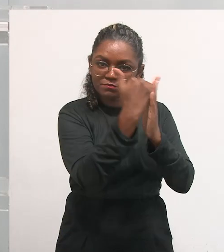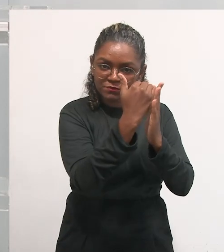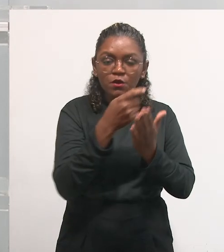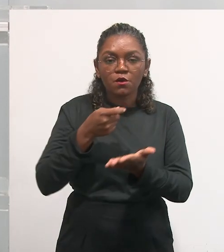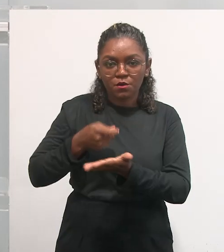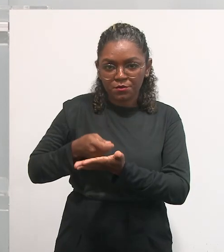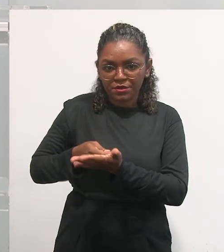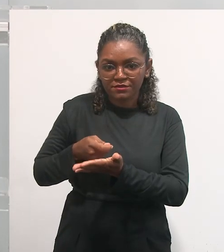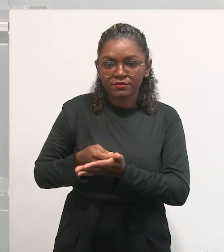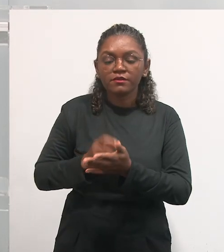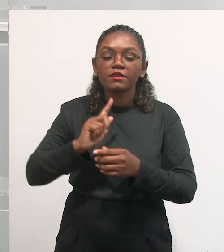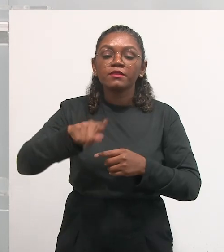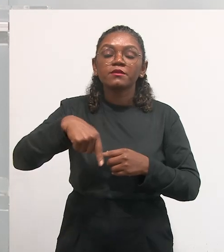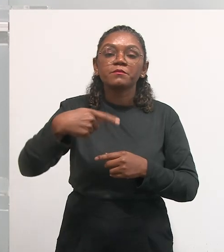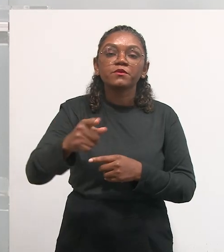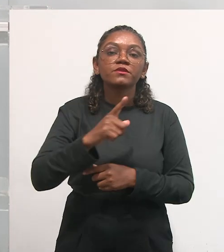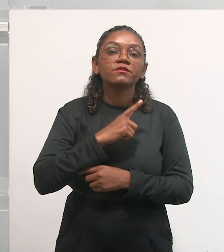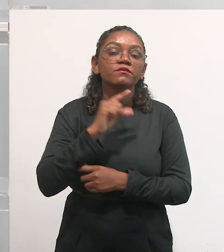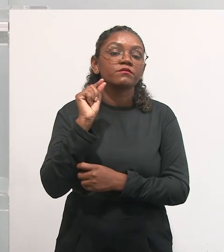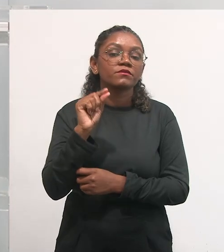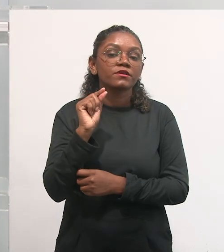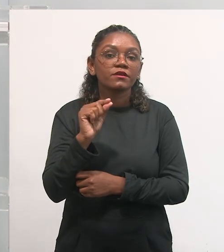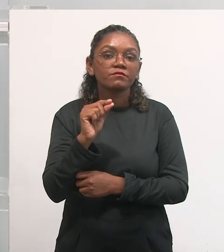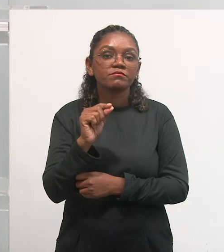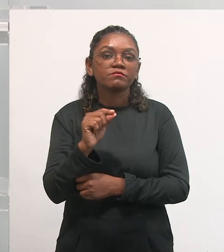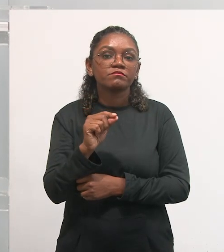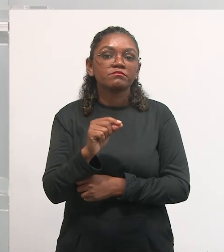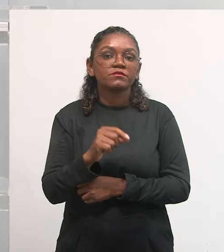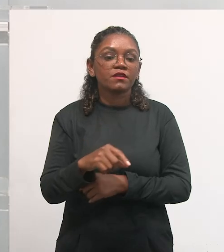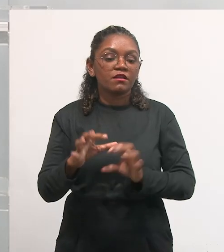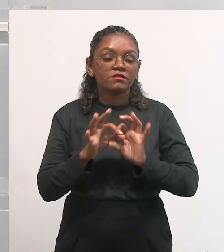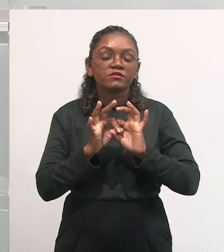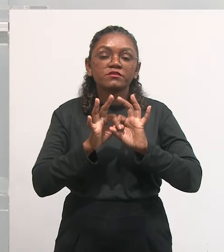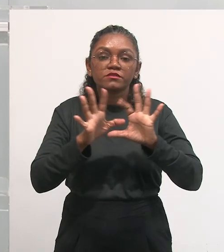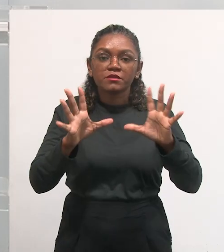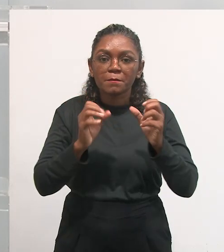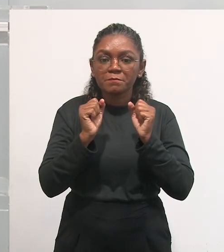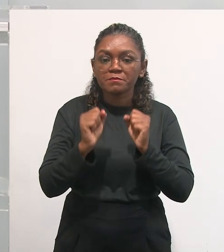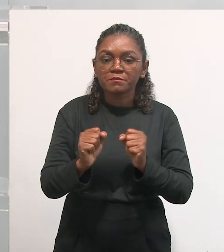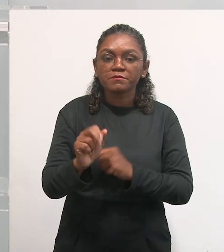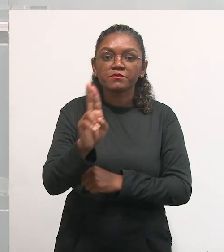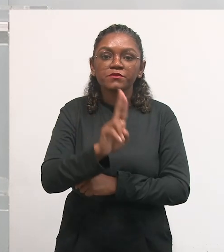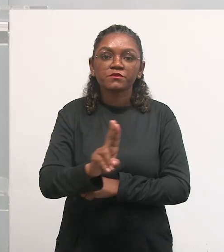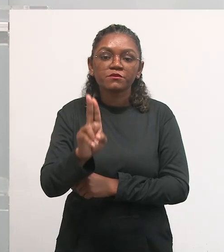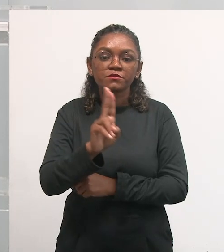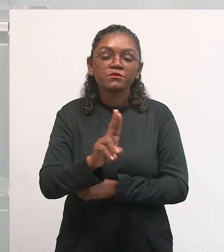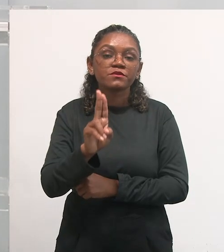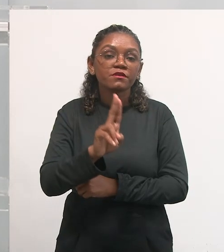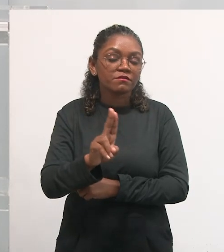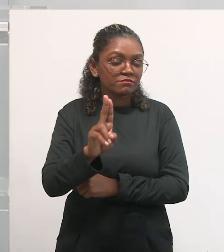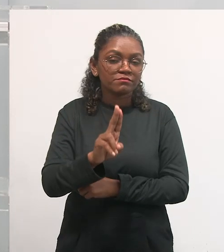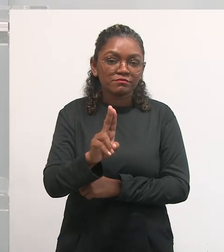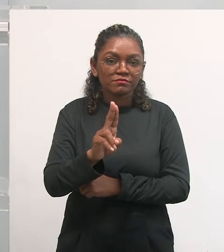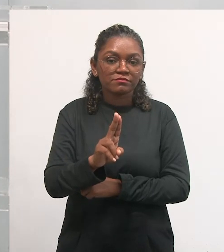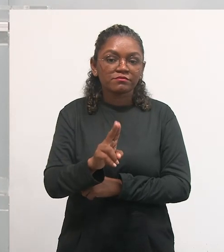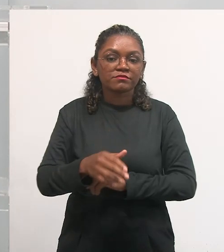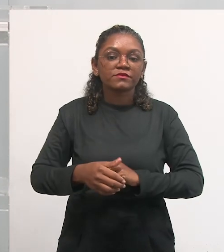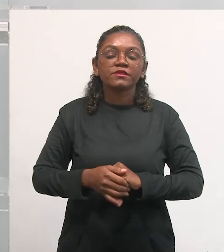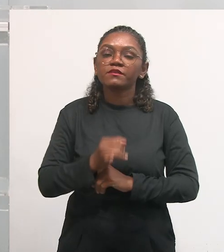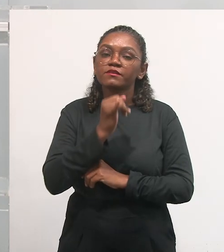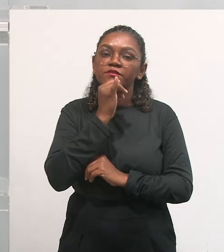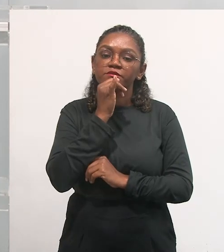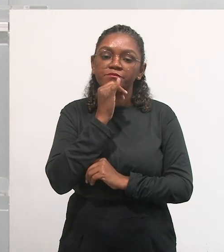aí, diante dele, eu tenho aquela liberdade que a LDB concedeu da parte diversificada. E esse currículo,